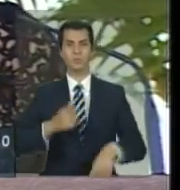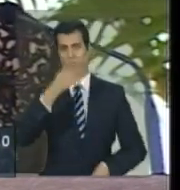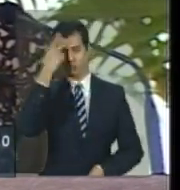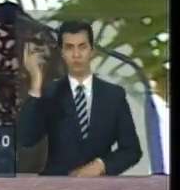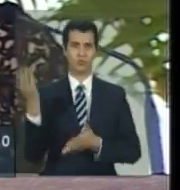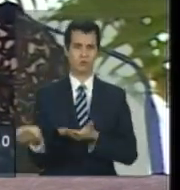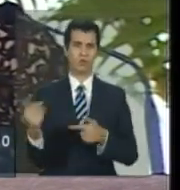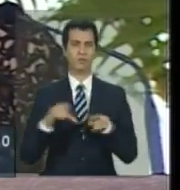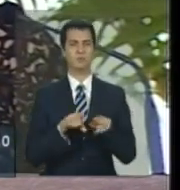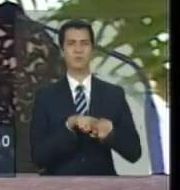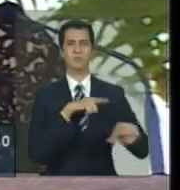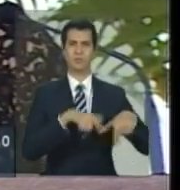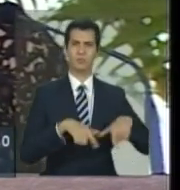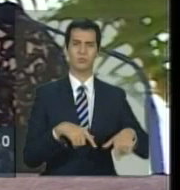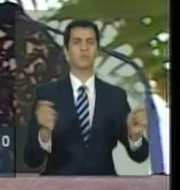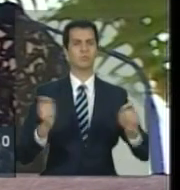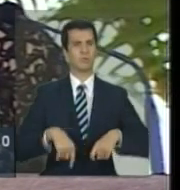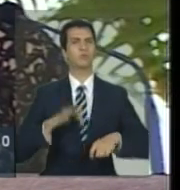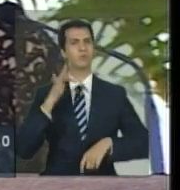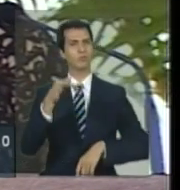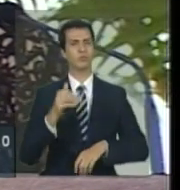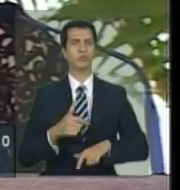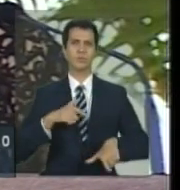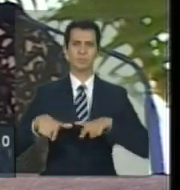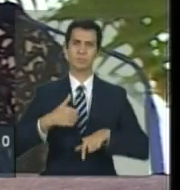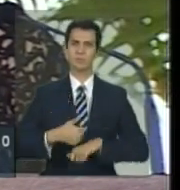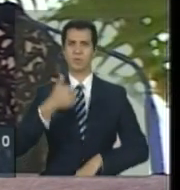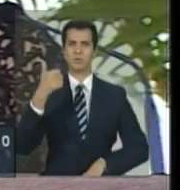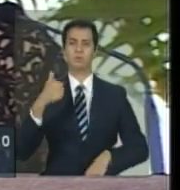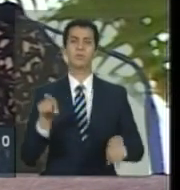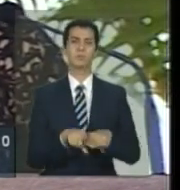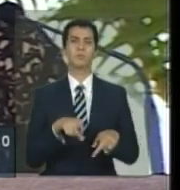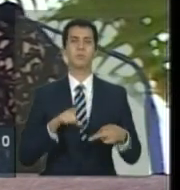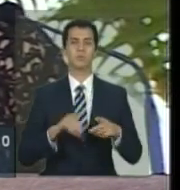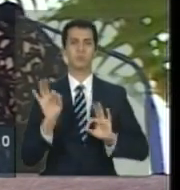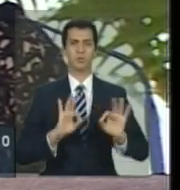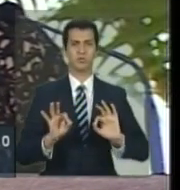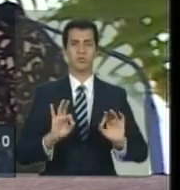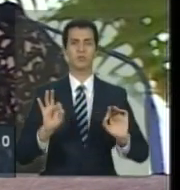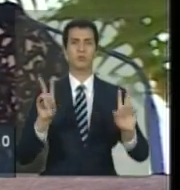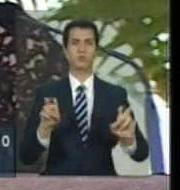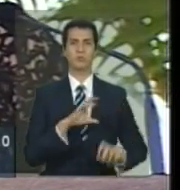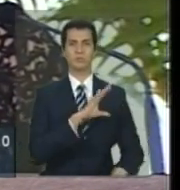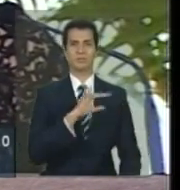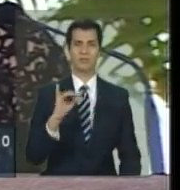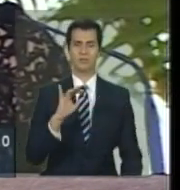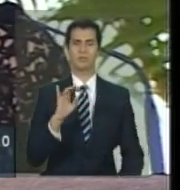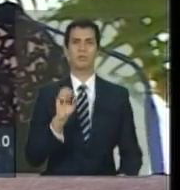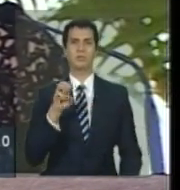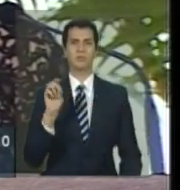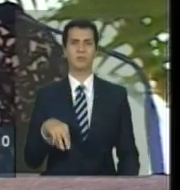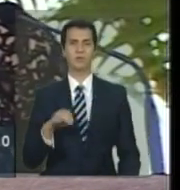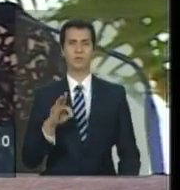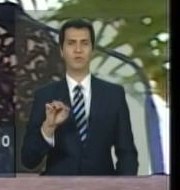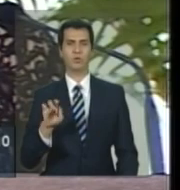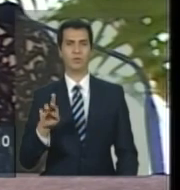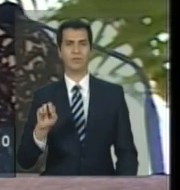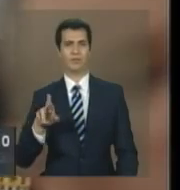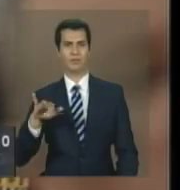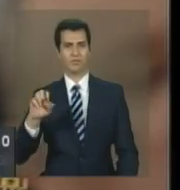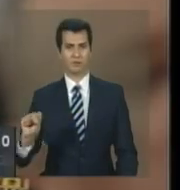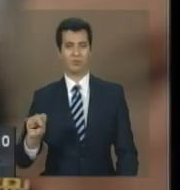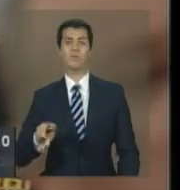tenham acesso a mais e melhores empregos. E o Ciência Sem Fronteiras levará 101 mil